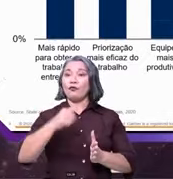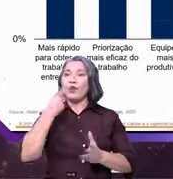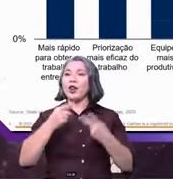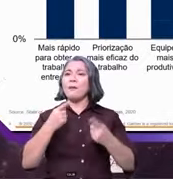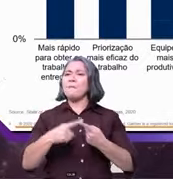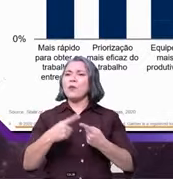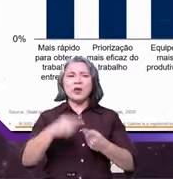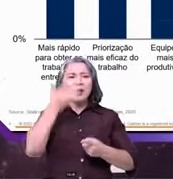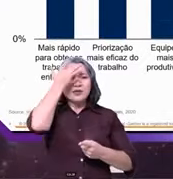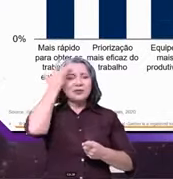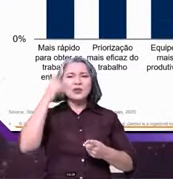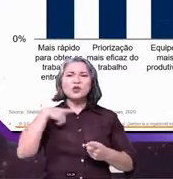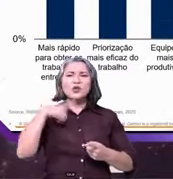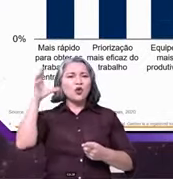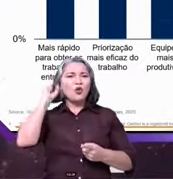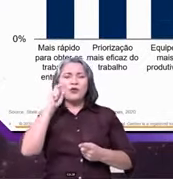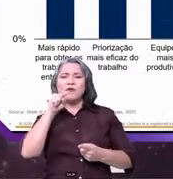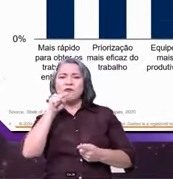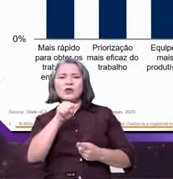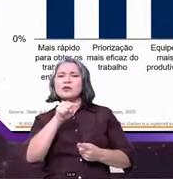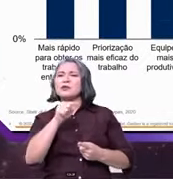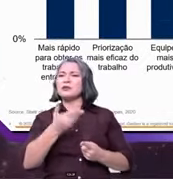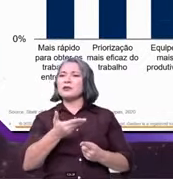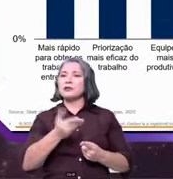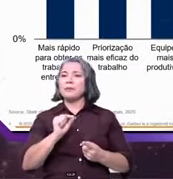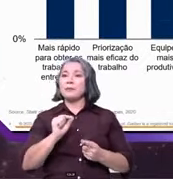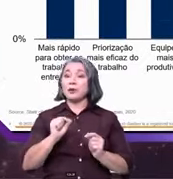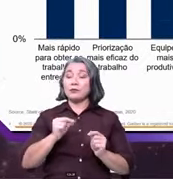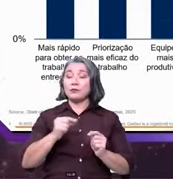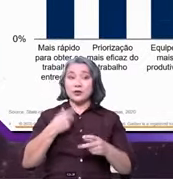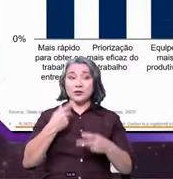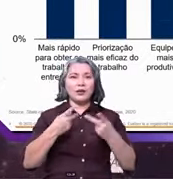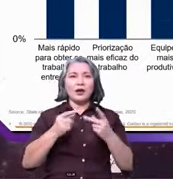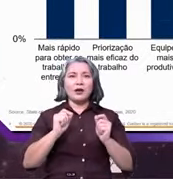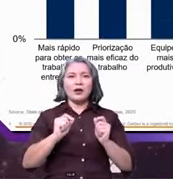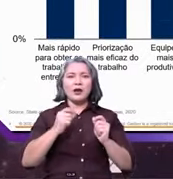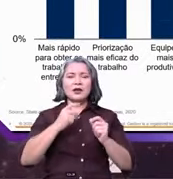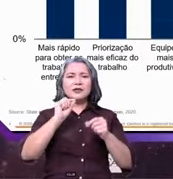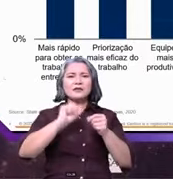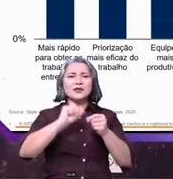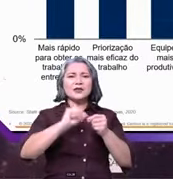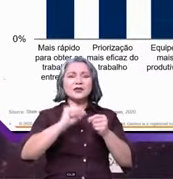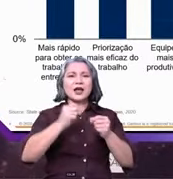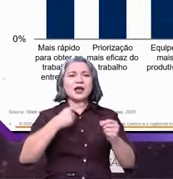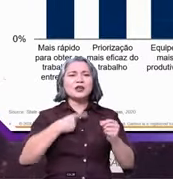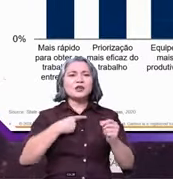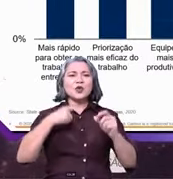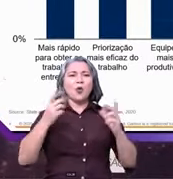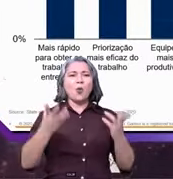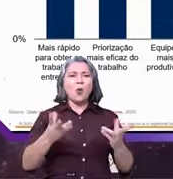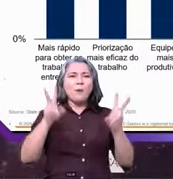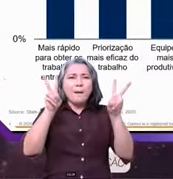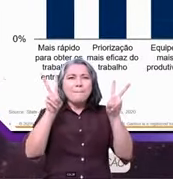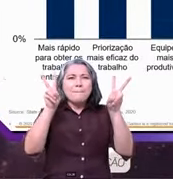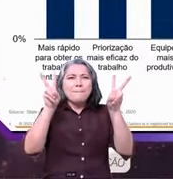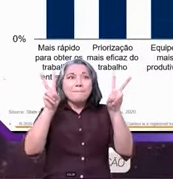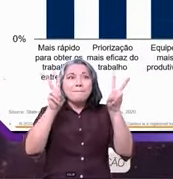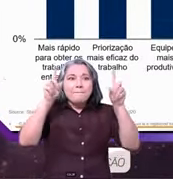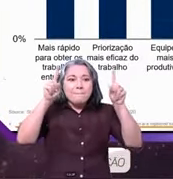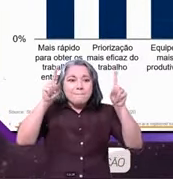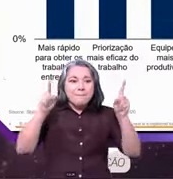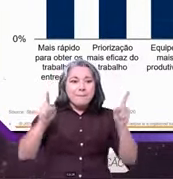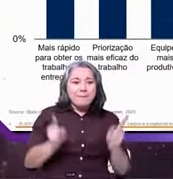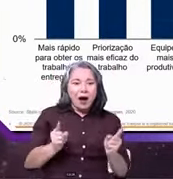devem ouvir o senhor, para que o senhor falasse, fizesse um parênteses na sua explanação e